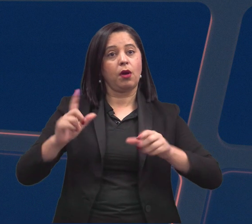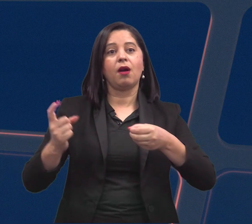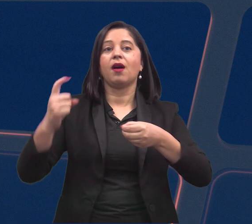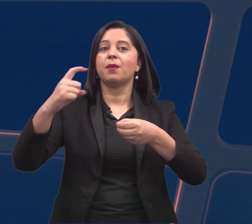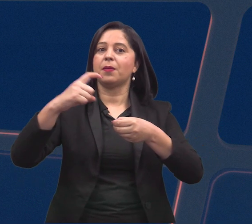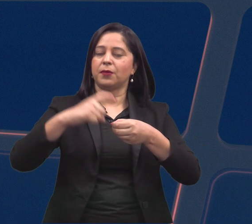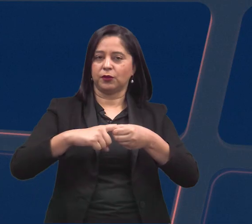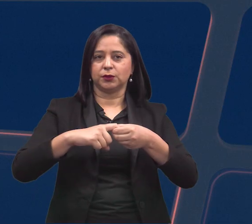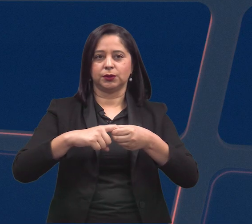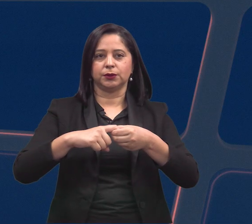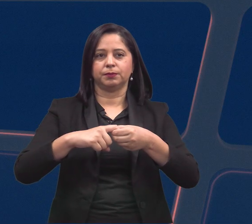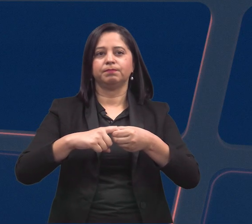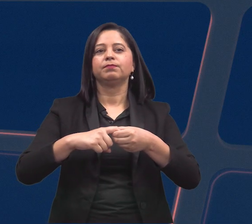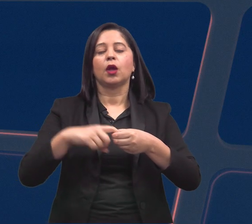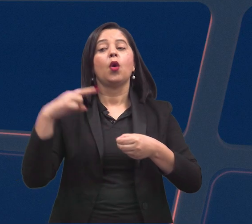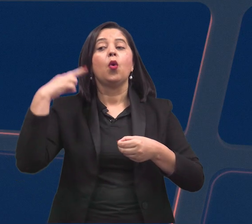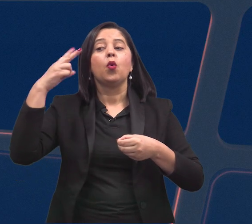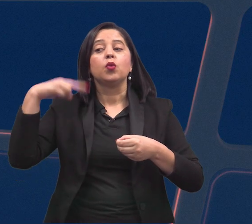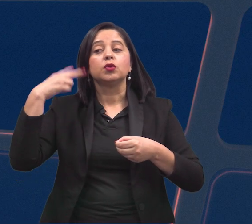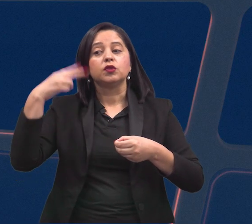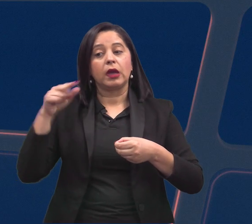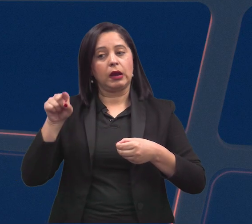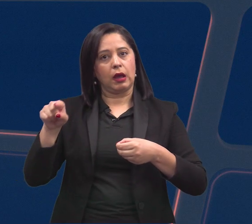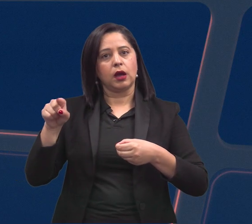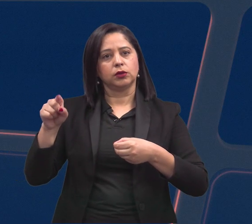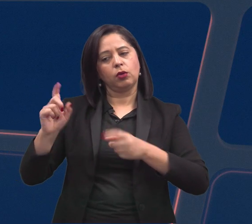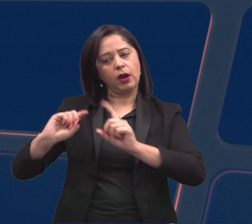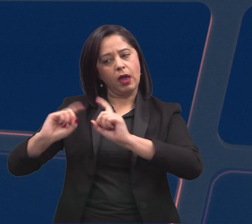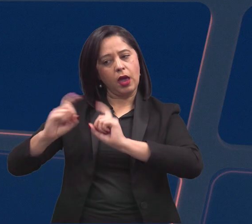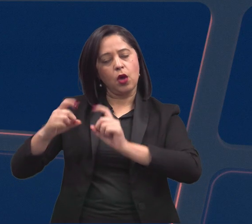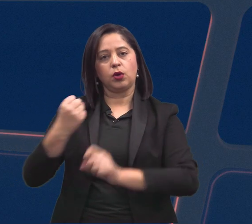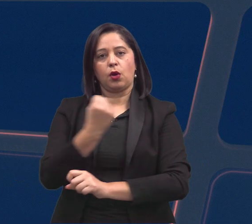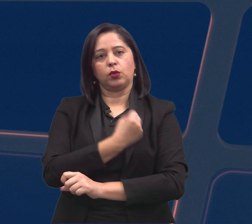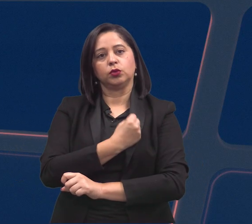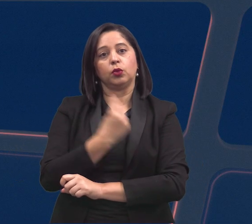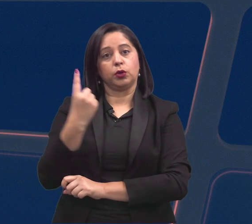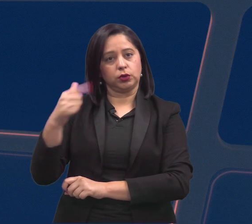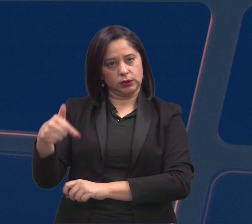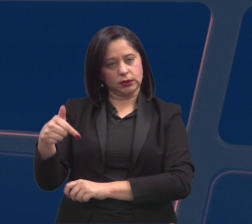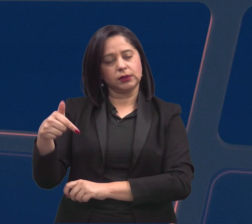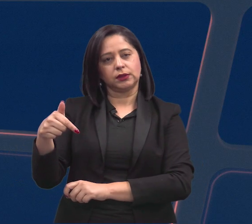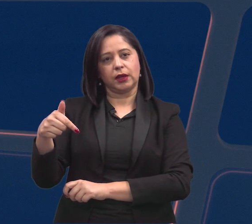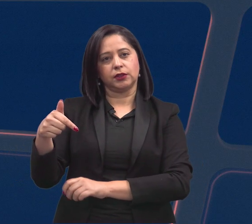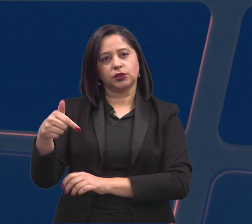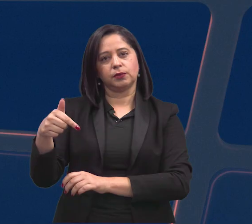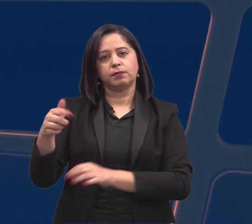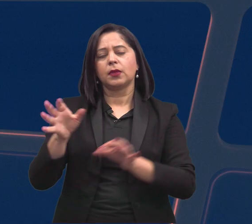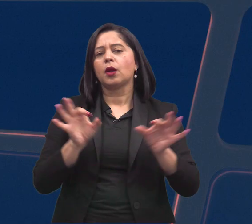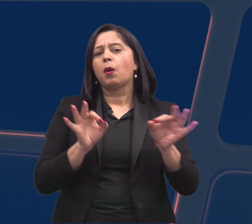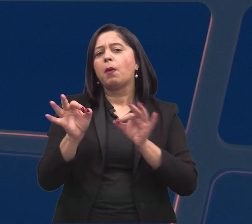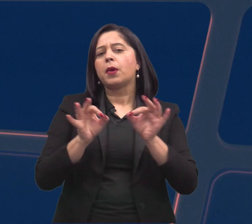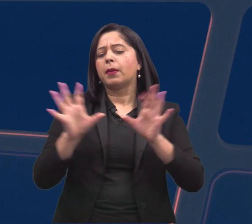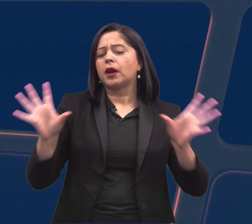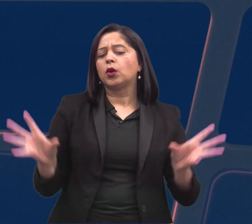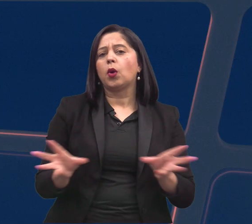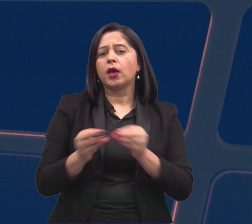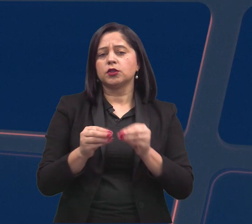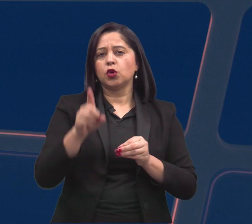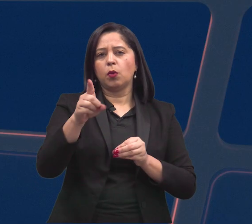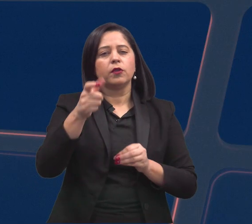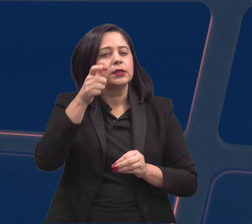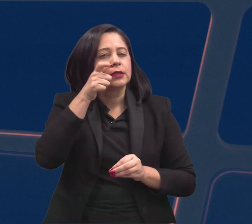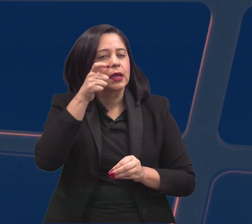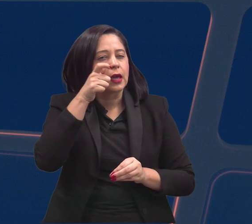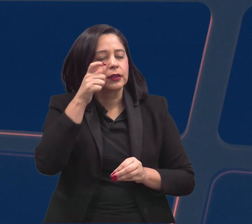Estamos de volta com Semana Legislativa. Os vereadores se reuniram para a 16ª sessão do ano. Preparamos um balanço para